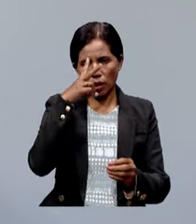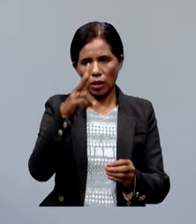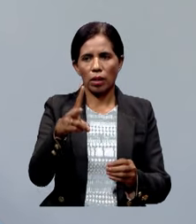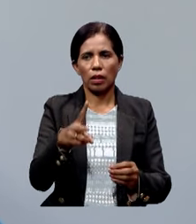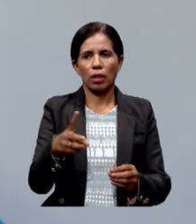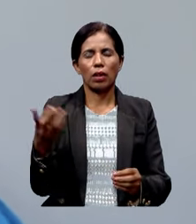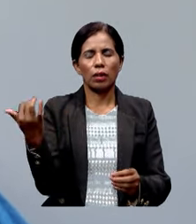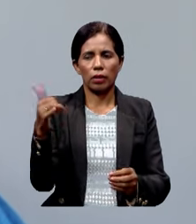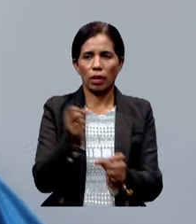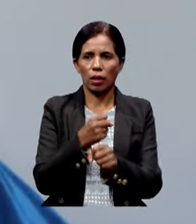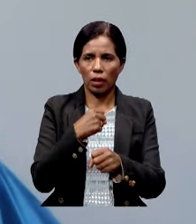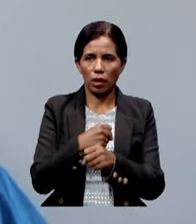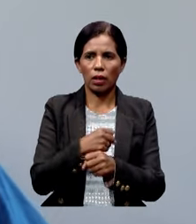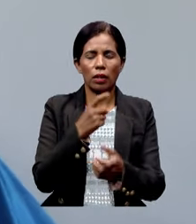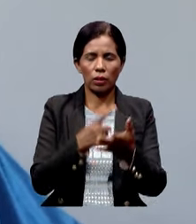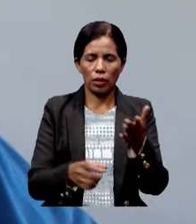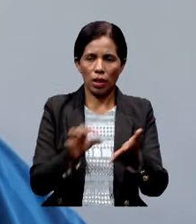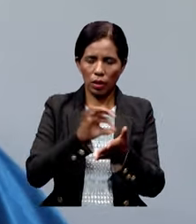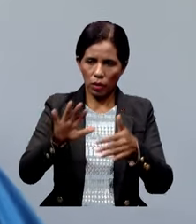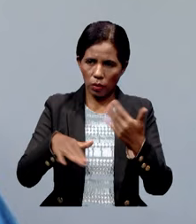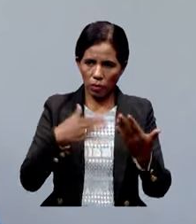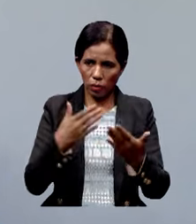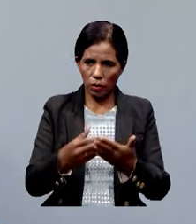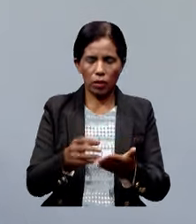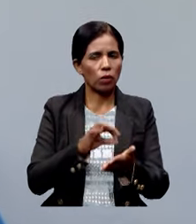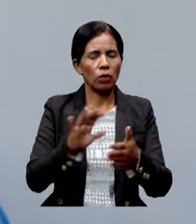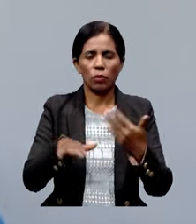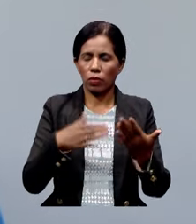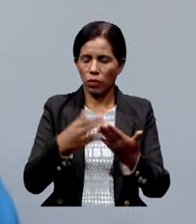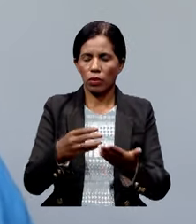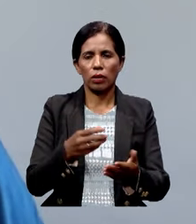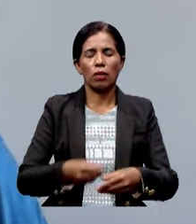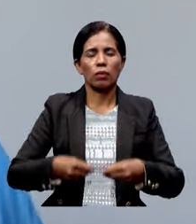si si al duni si al sera si la sino tu su ko tu tu si ri ko